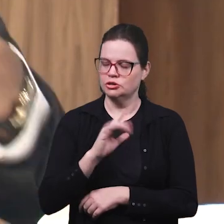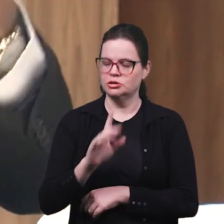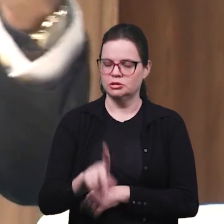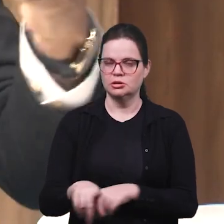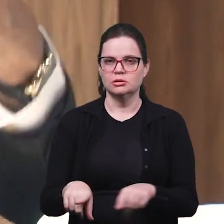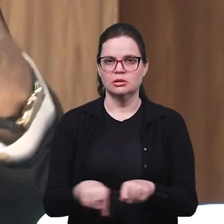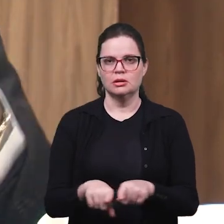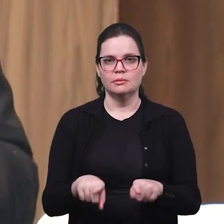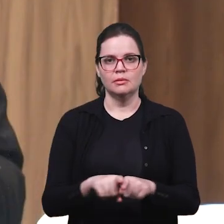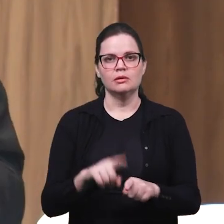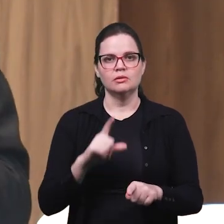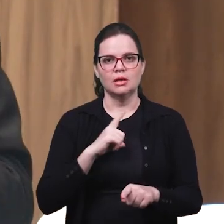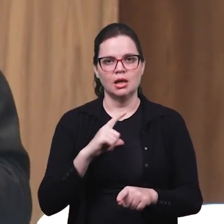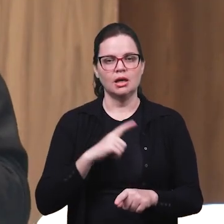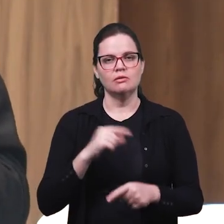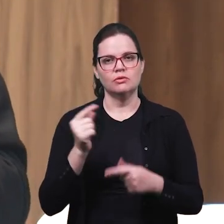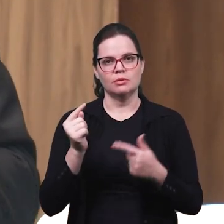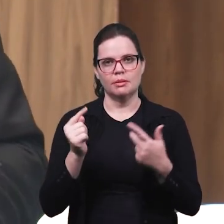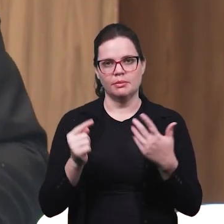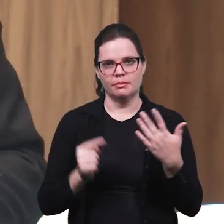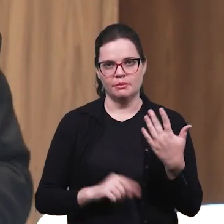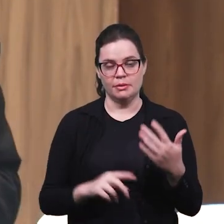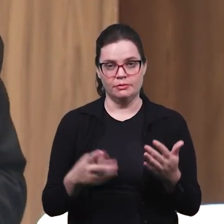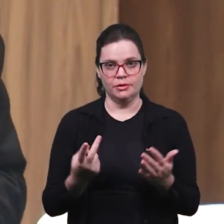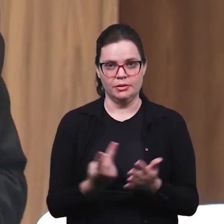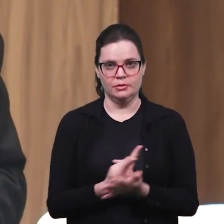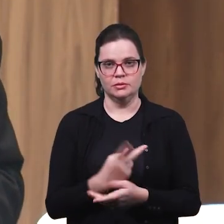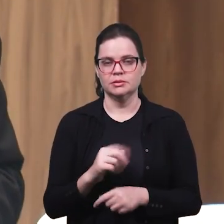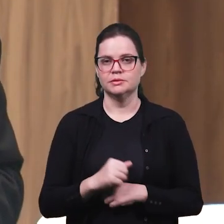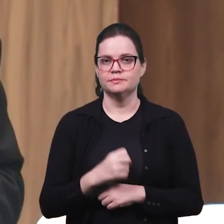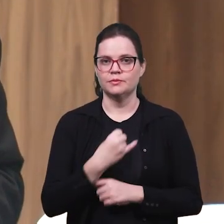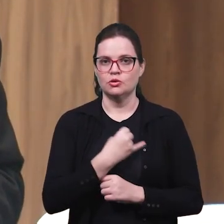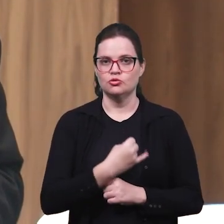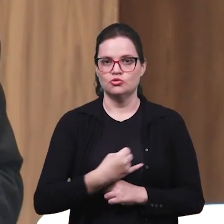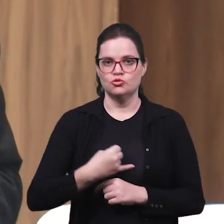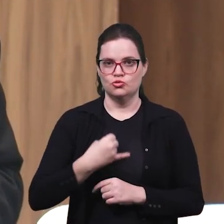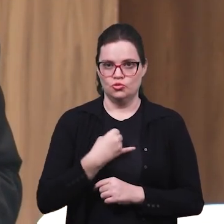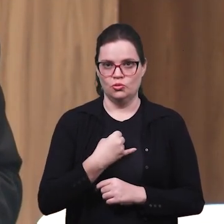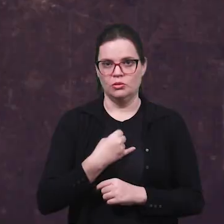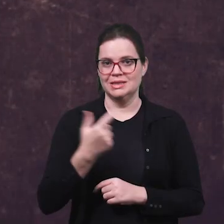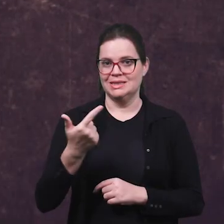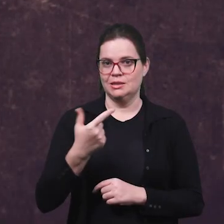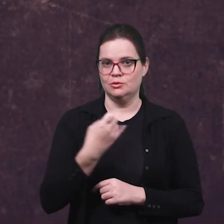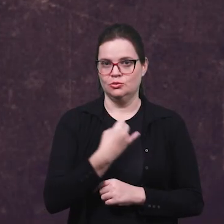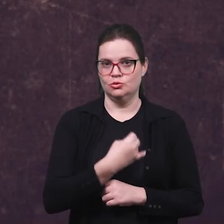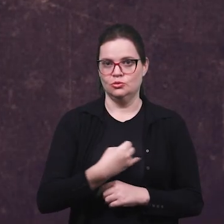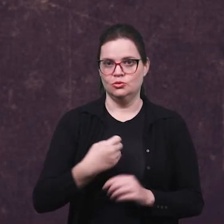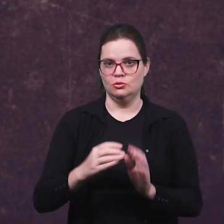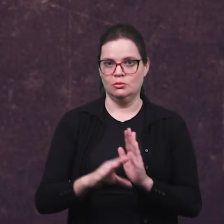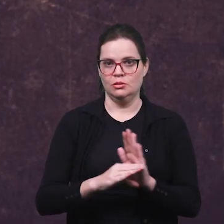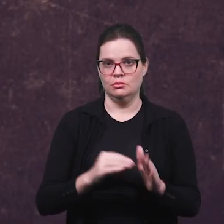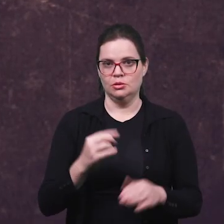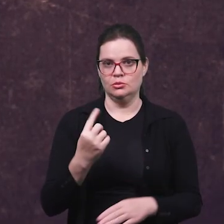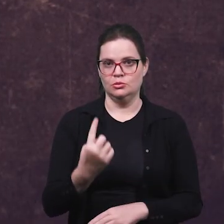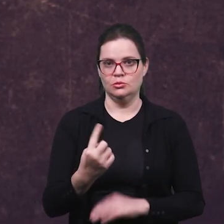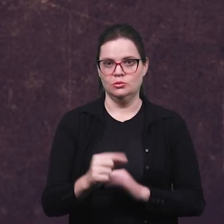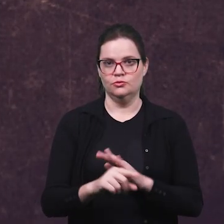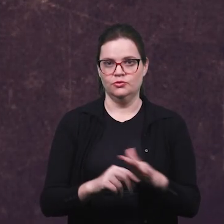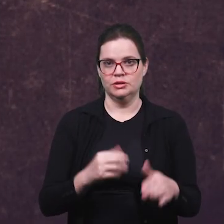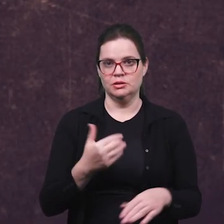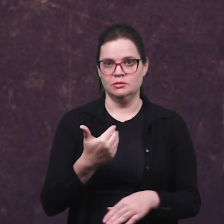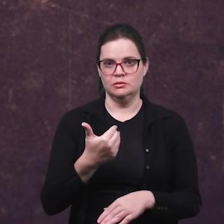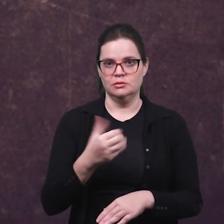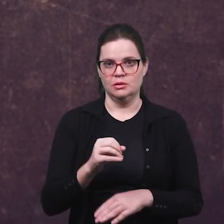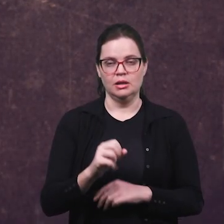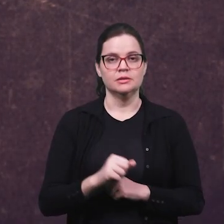Foram surgindo muitas coisas ali. Aqui, olha só. Segundo João 1,10 diz assim, 1,10 e 11, se alguém vem